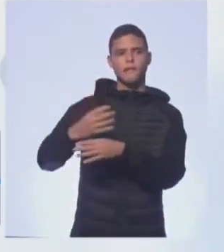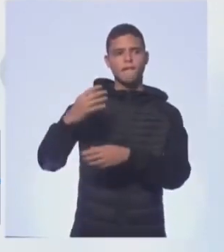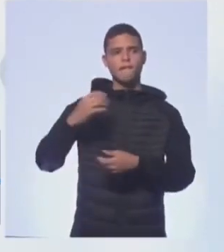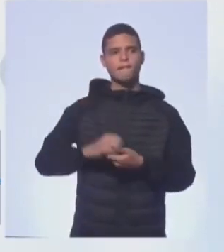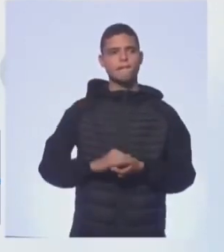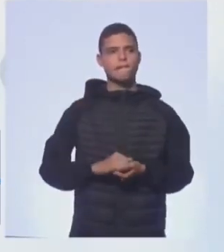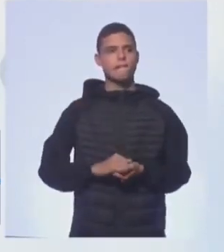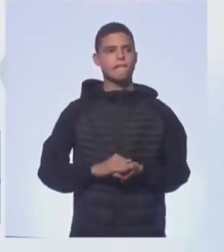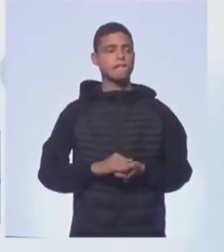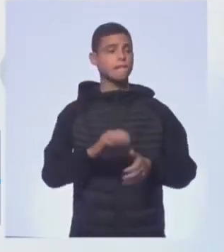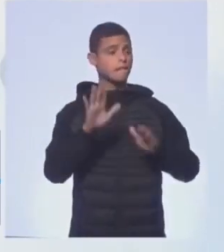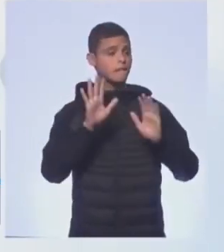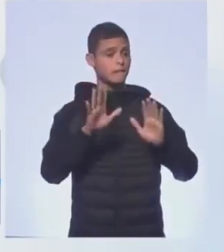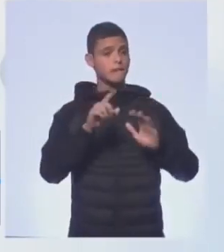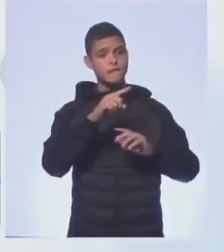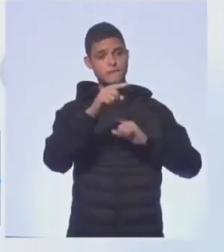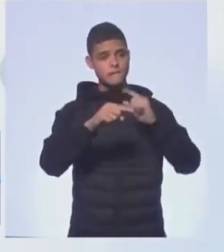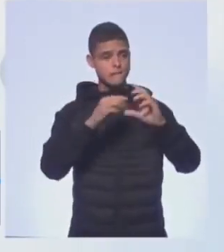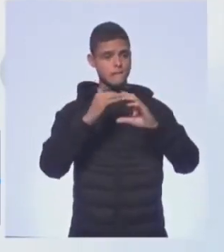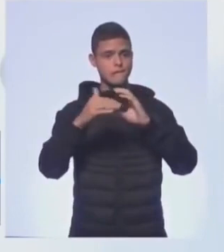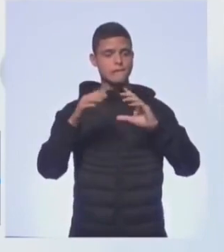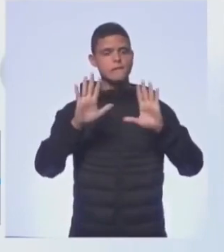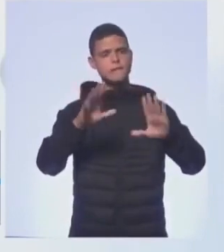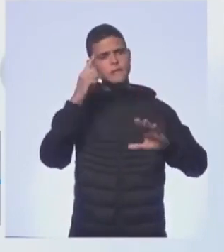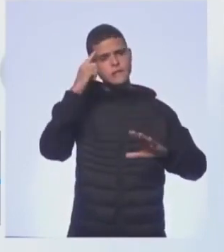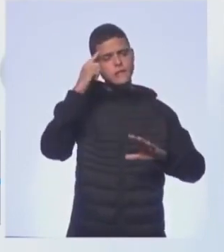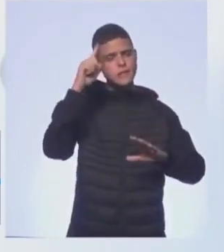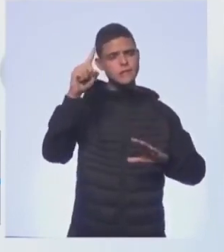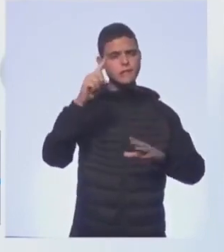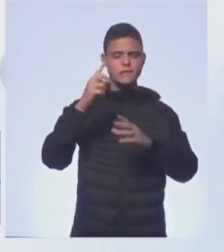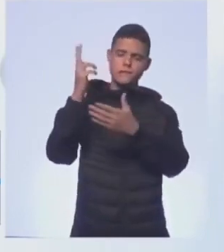depois, tá? Mas olha só como a ideia